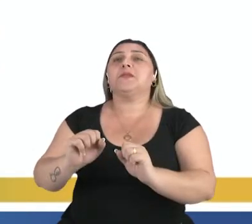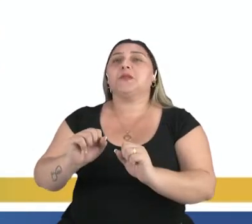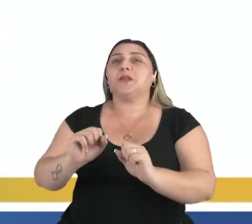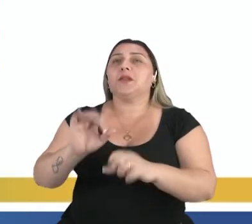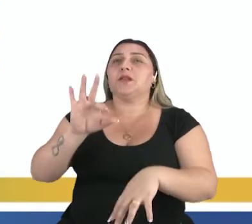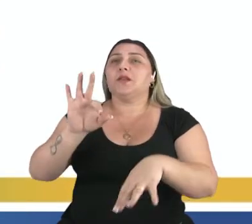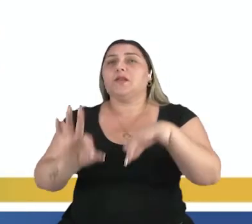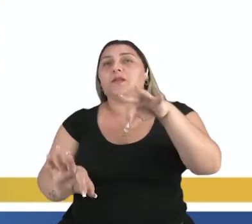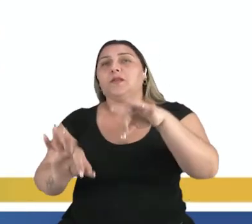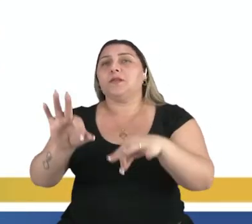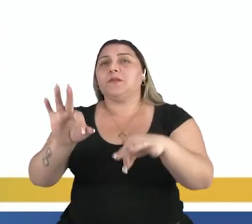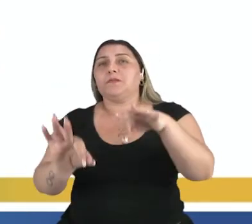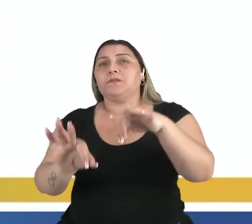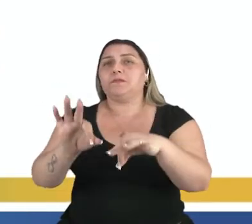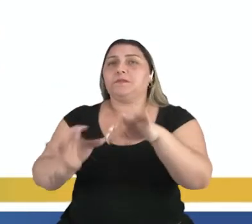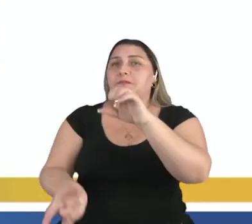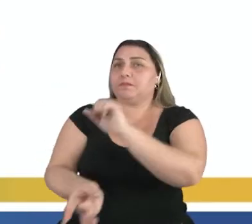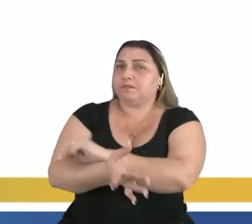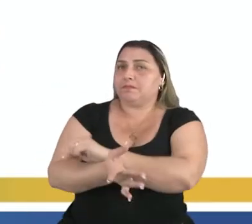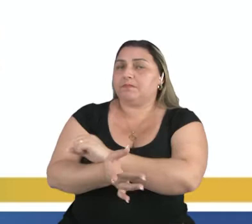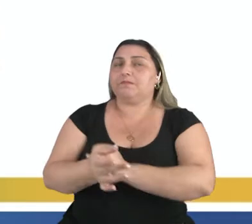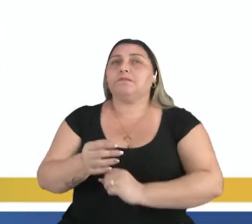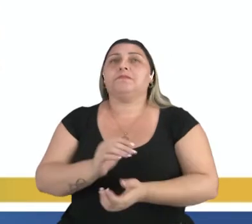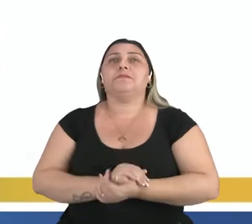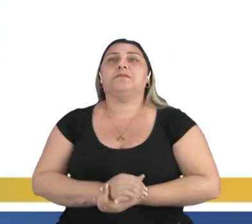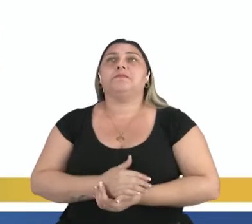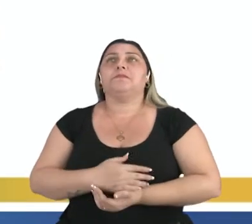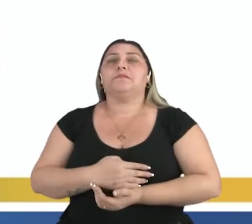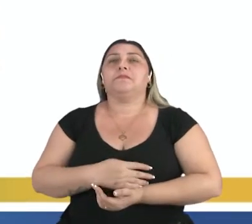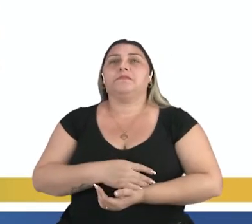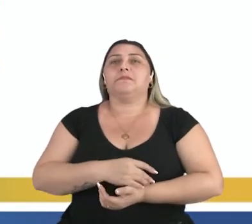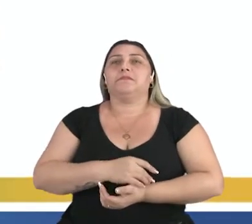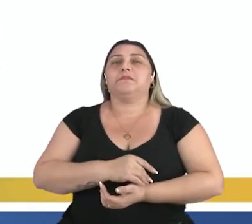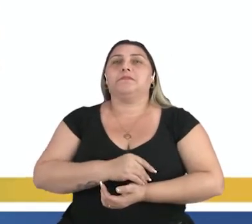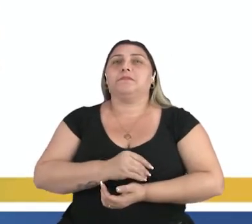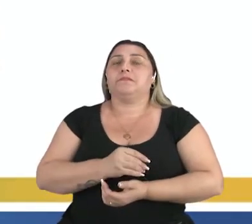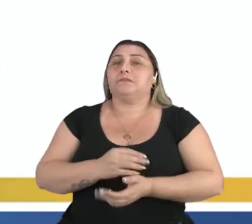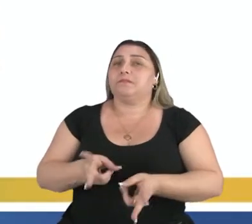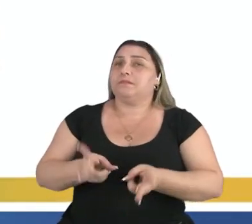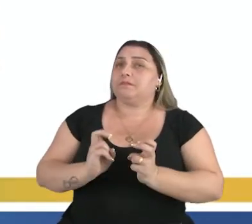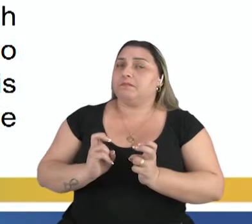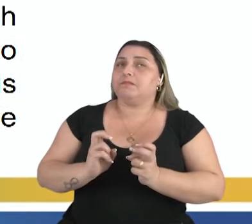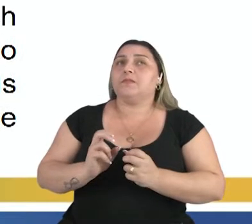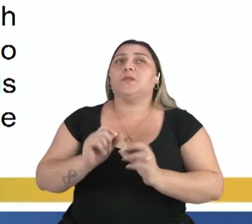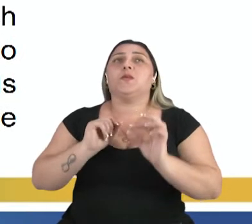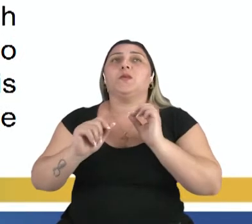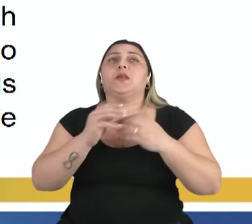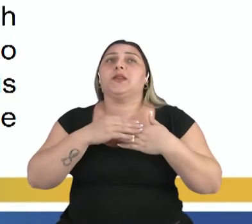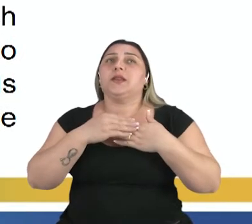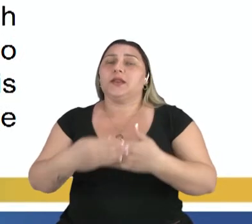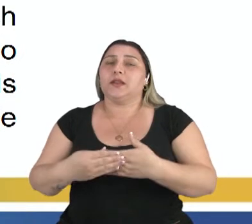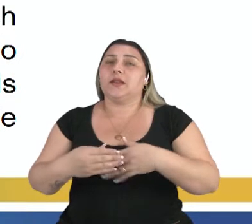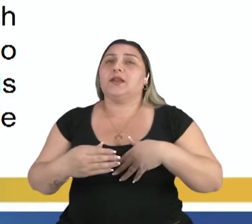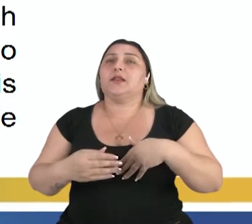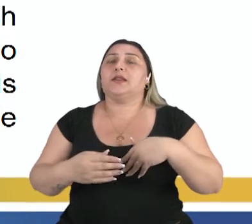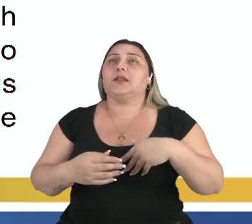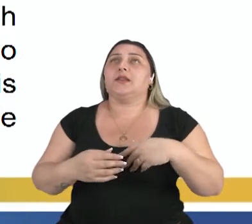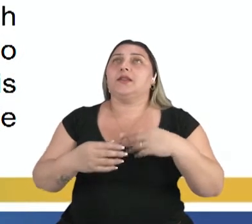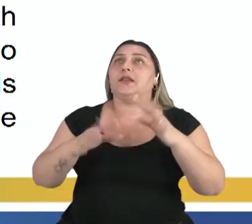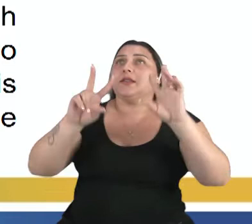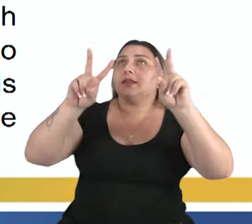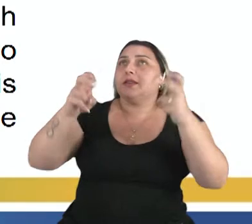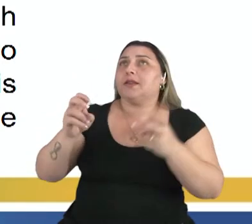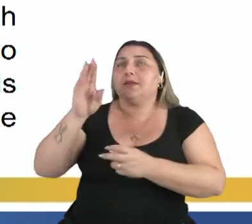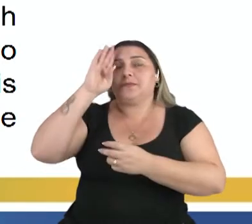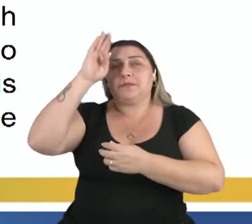pelo correio, o que poderia gerar manipulação. Percebam que o que ele traz aí como